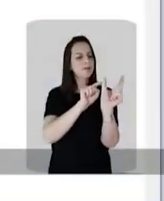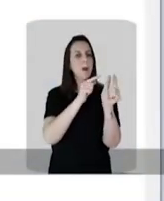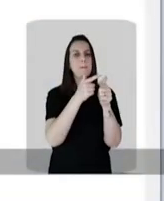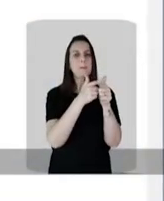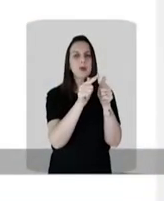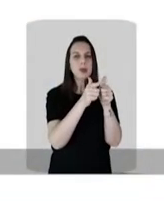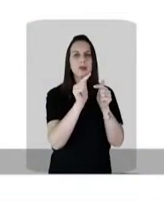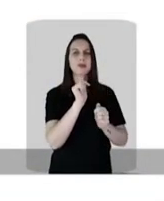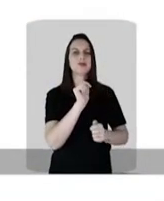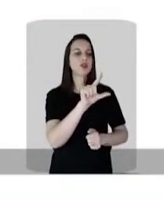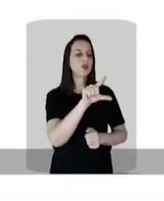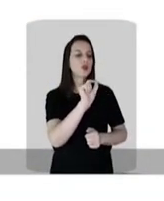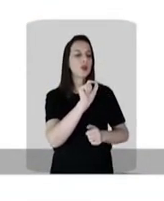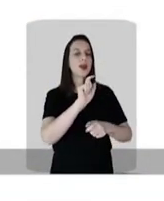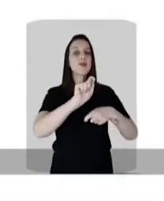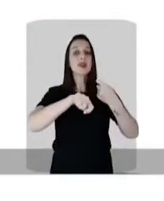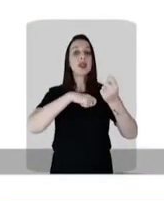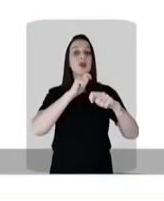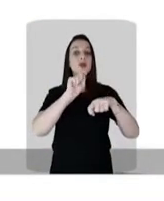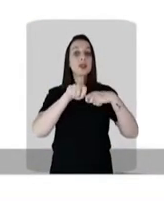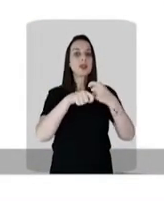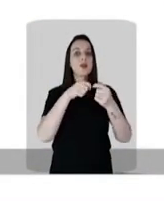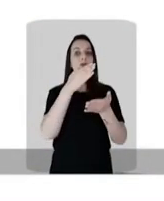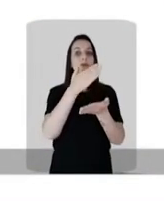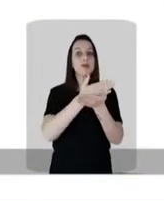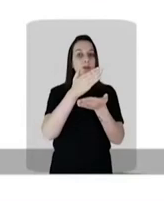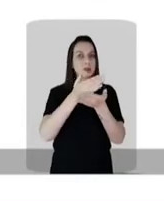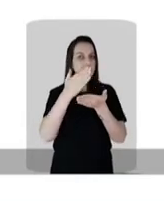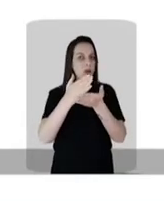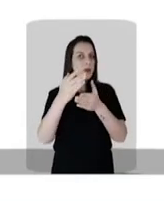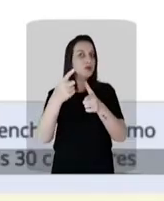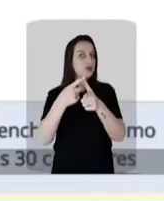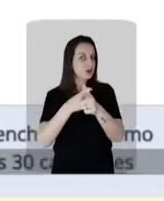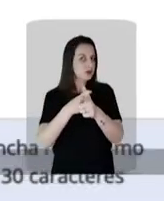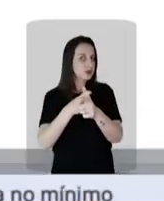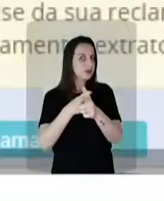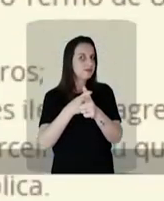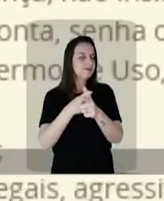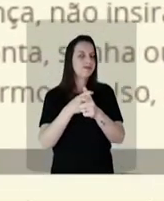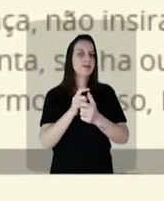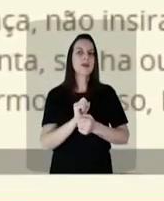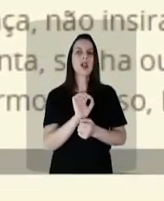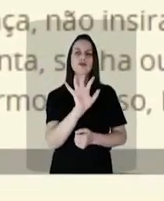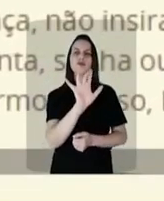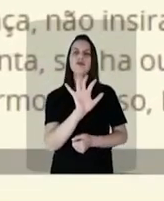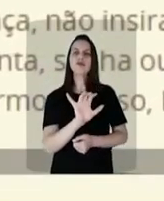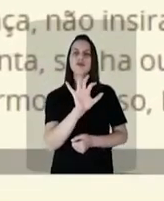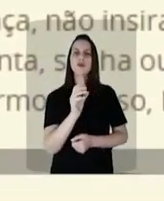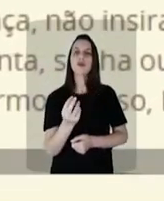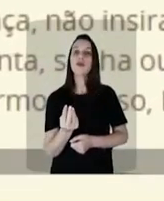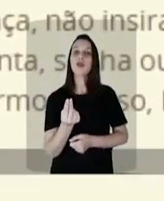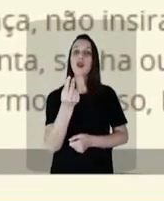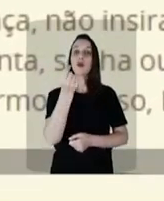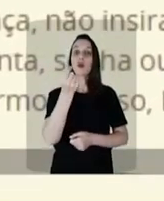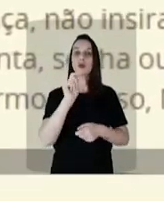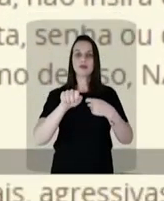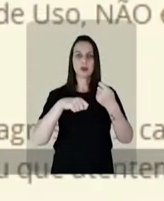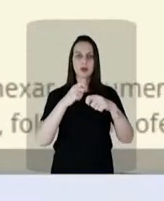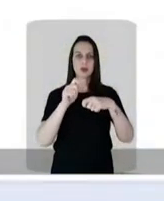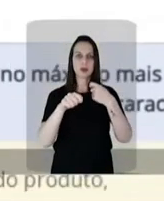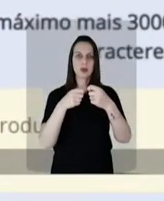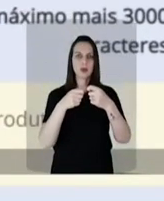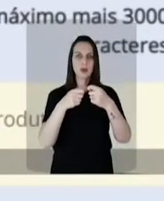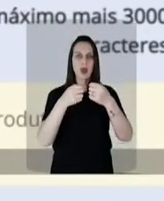selecione Renegociação / Parcelamento de Dívidas. Digite o valor a ser renegociado. Descreva a